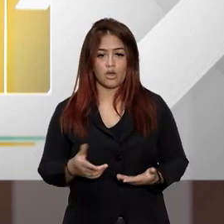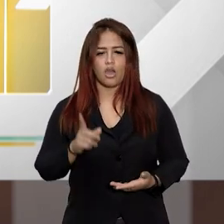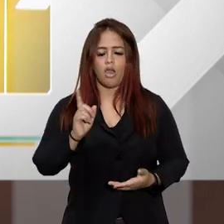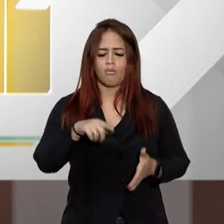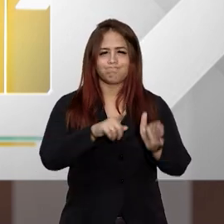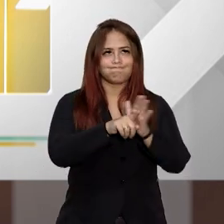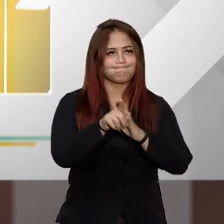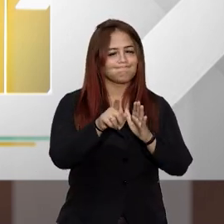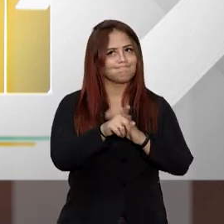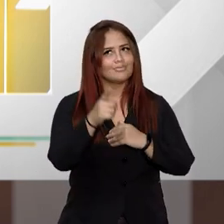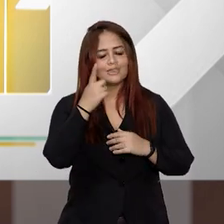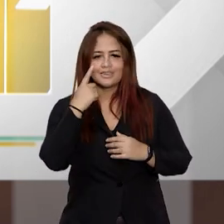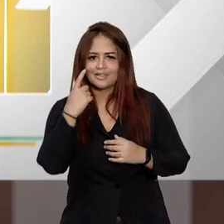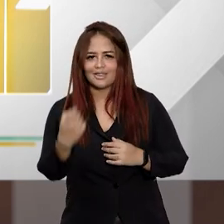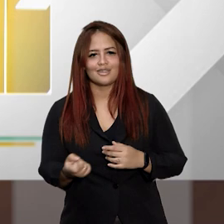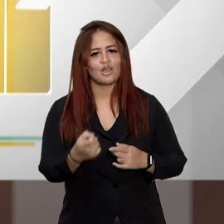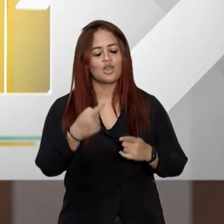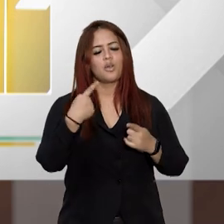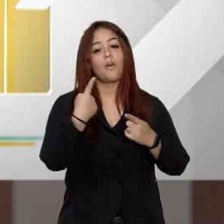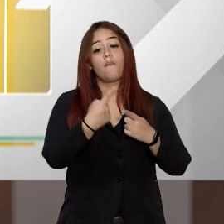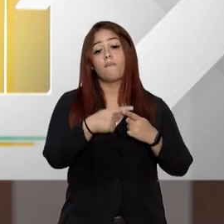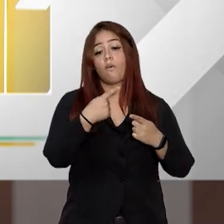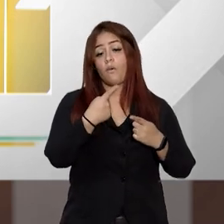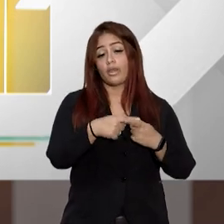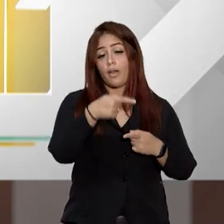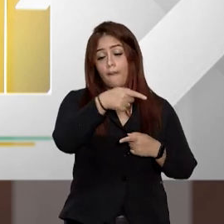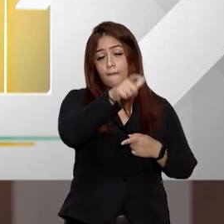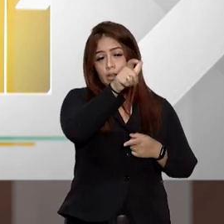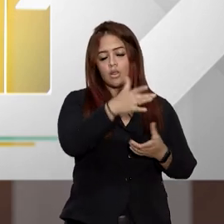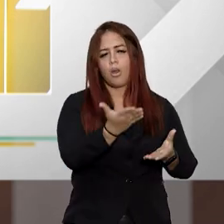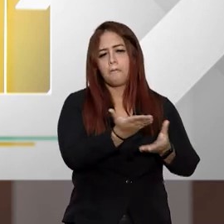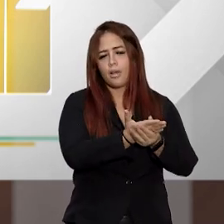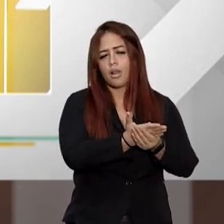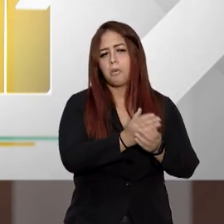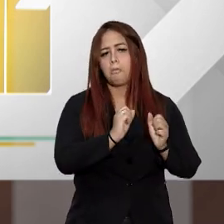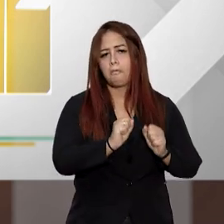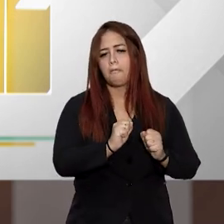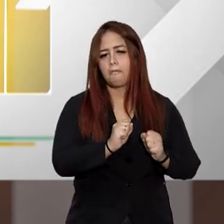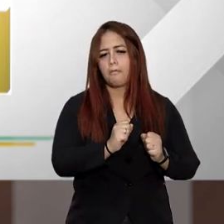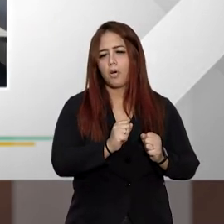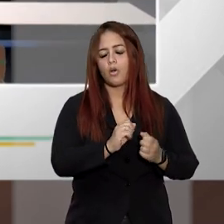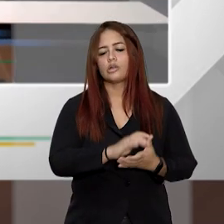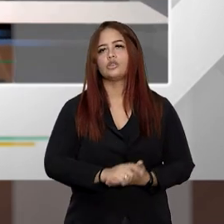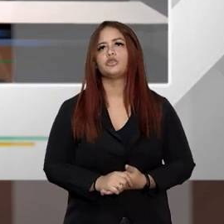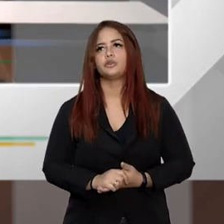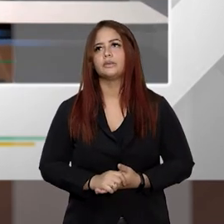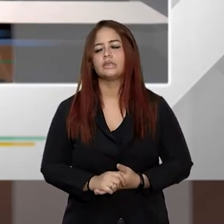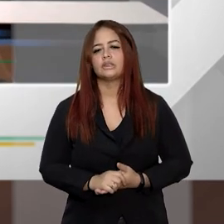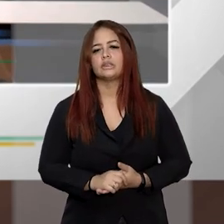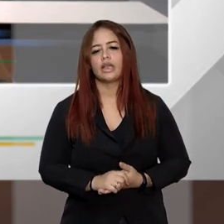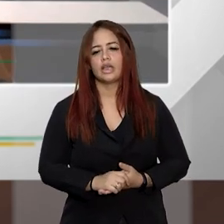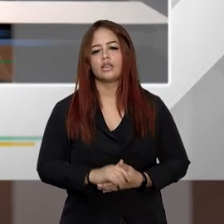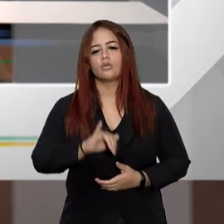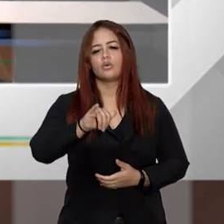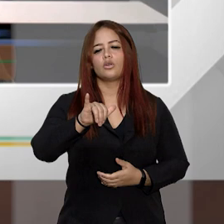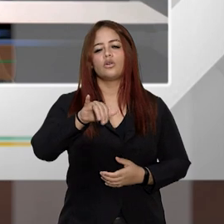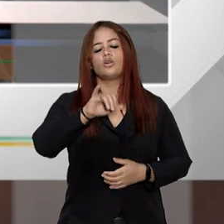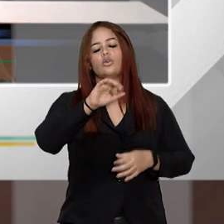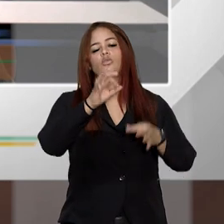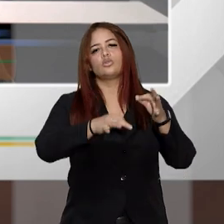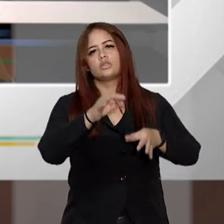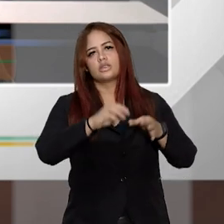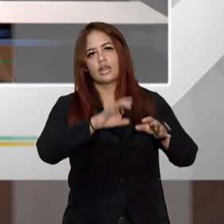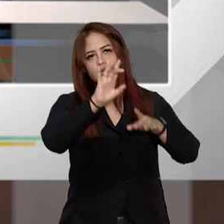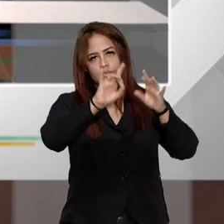Essa é uma pergunta interessante, porque a parte ela pode dar entrada no seu processo, nos Juizados